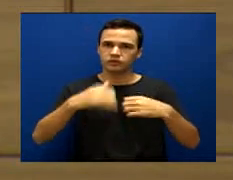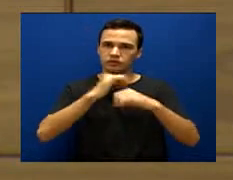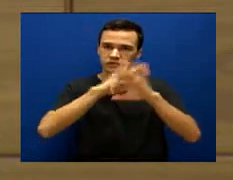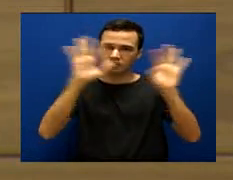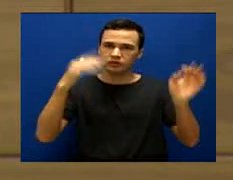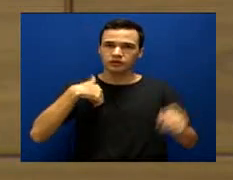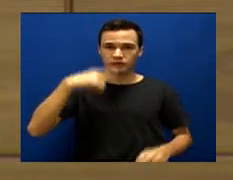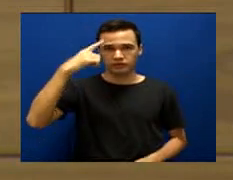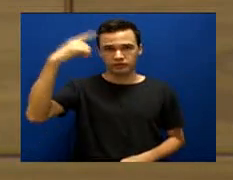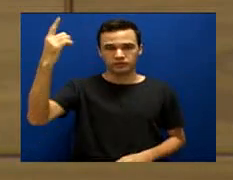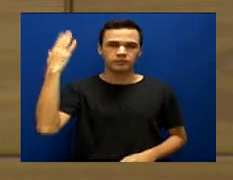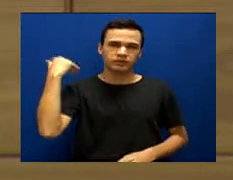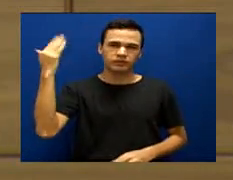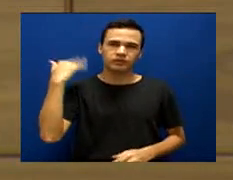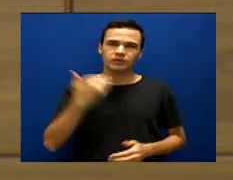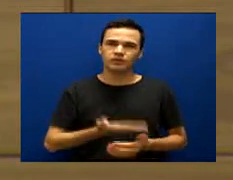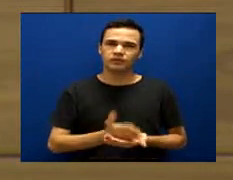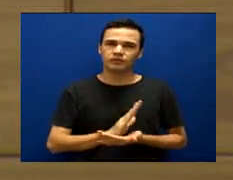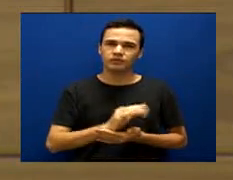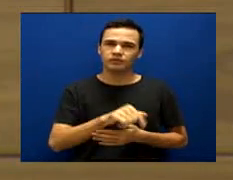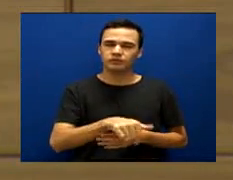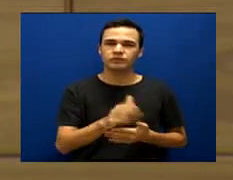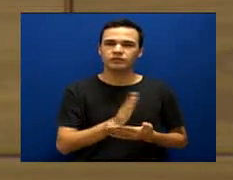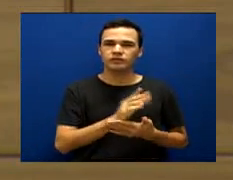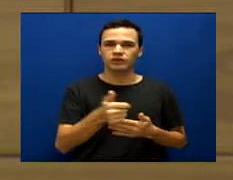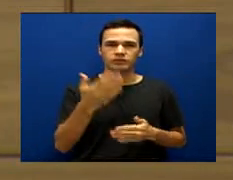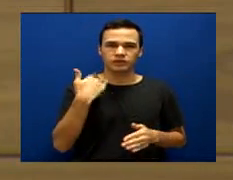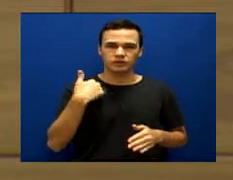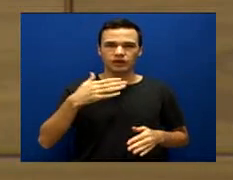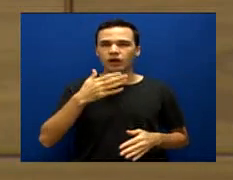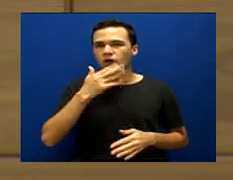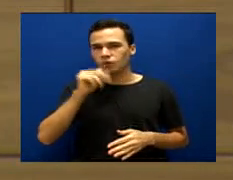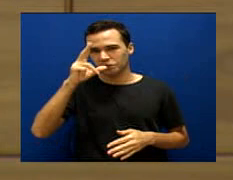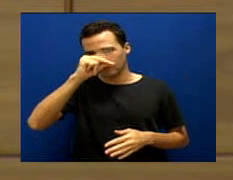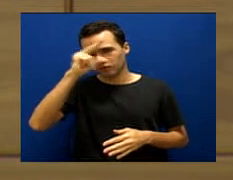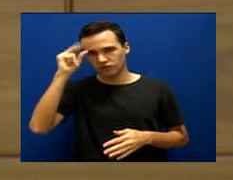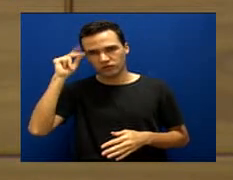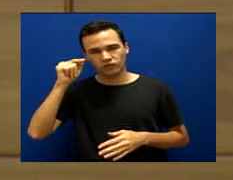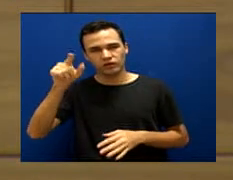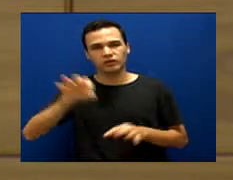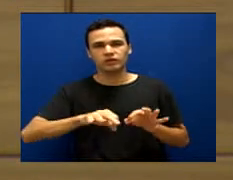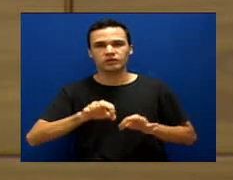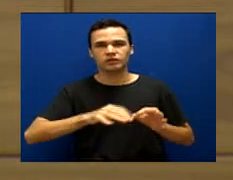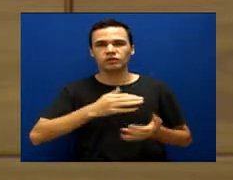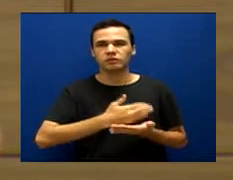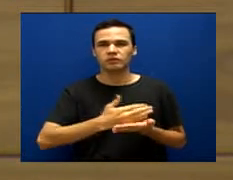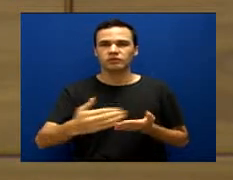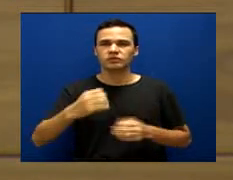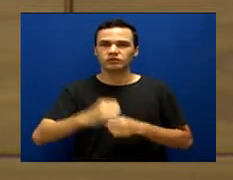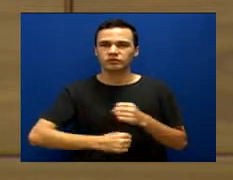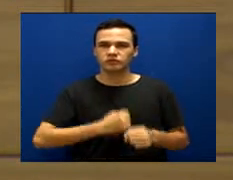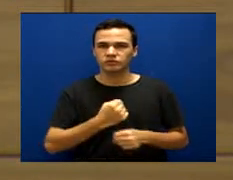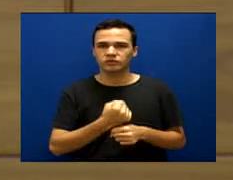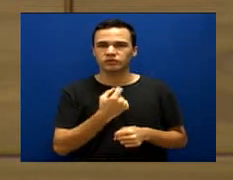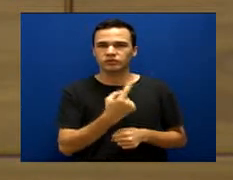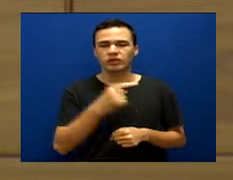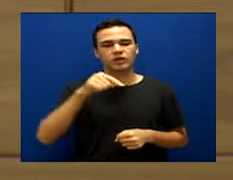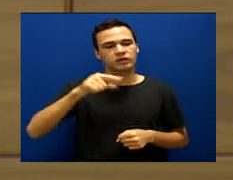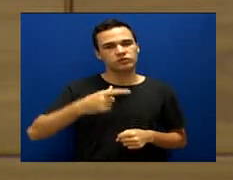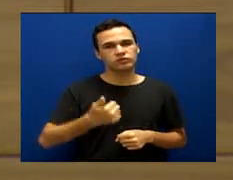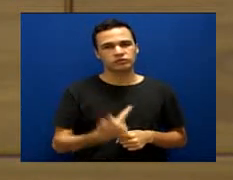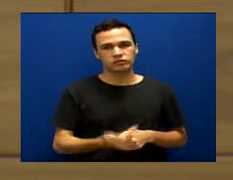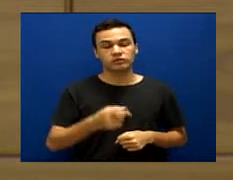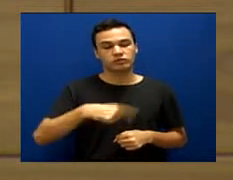lembrando aqui que quando aprovamos a reforma administrativa do prefeito, no início do ano, o entendimento que esse